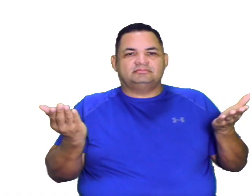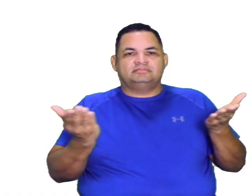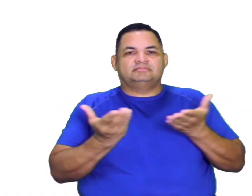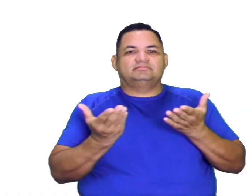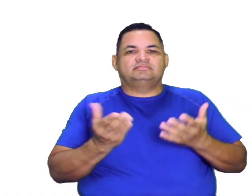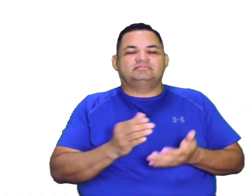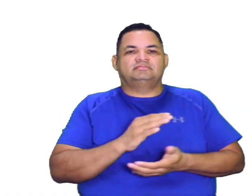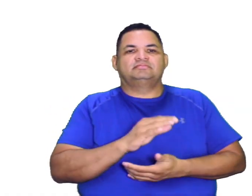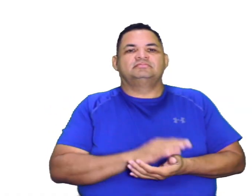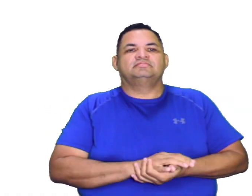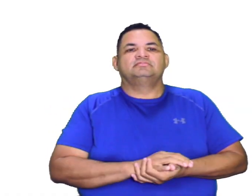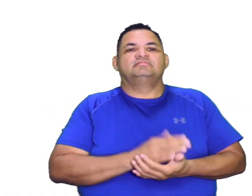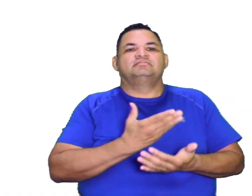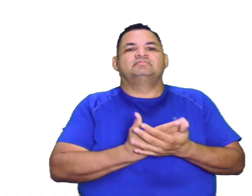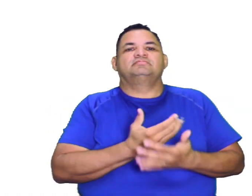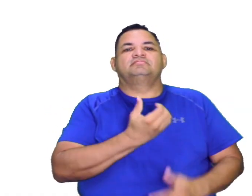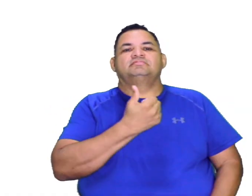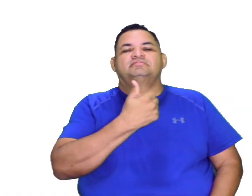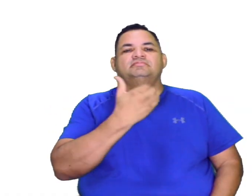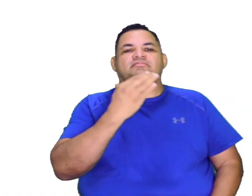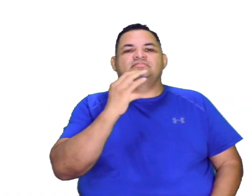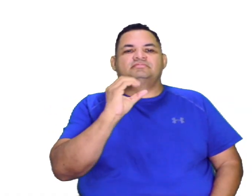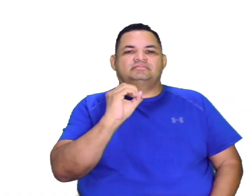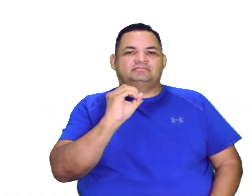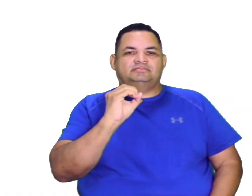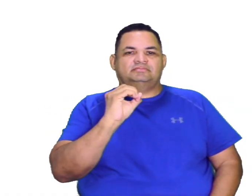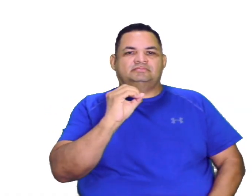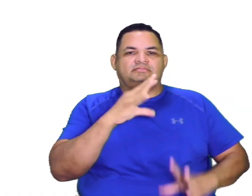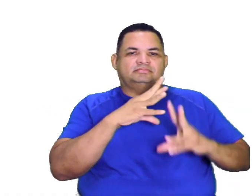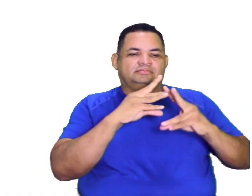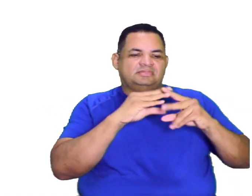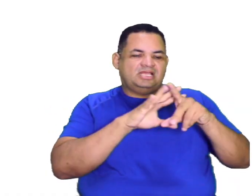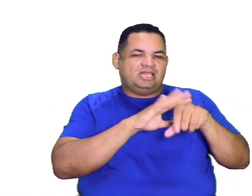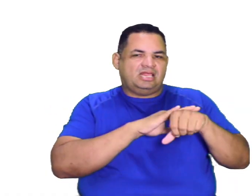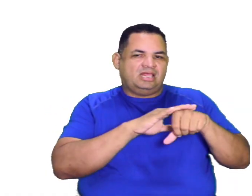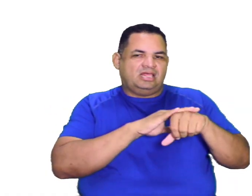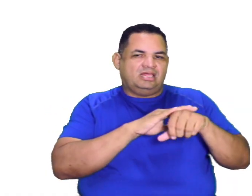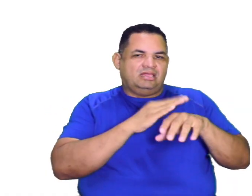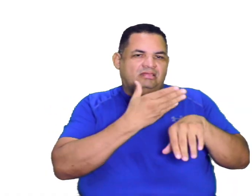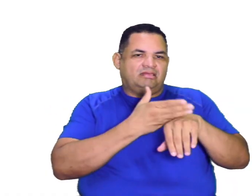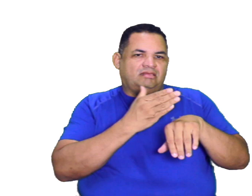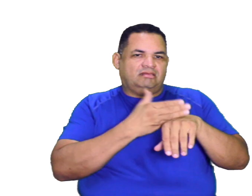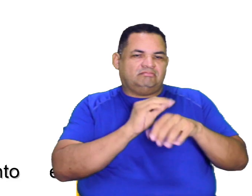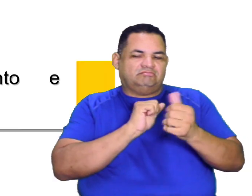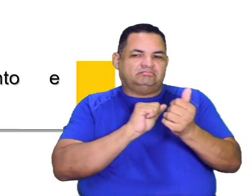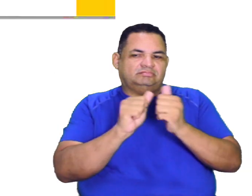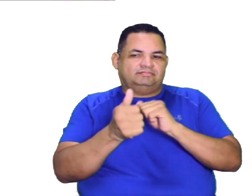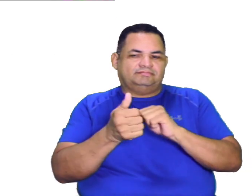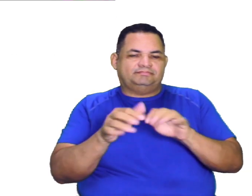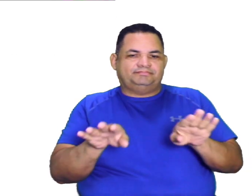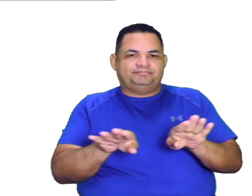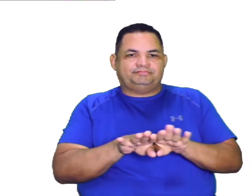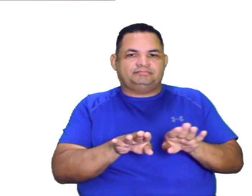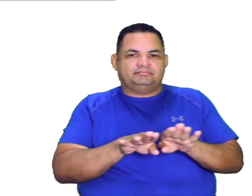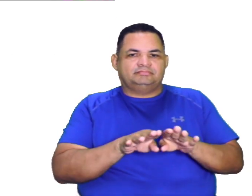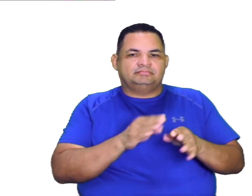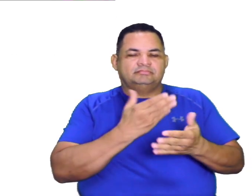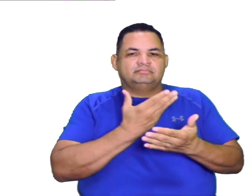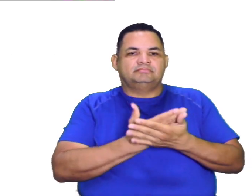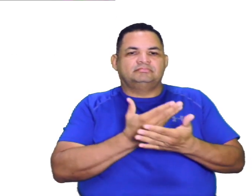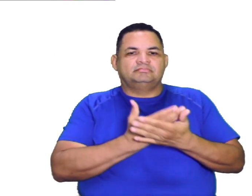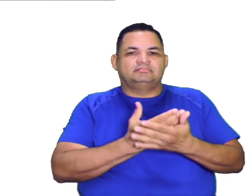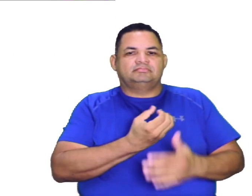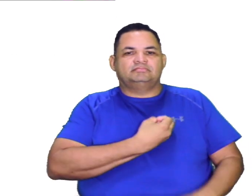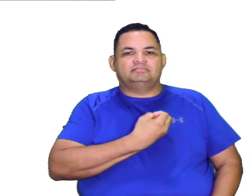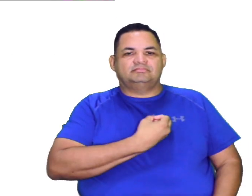Prof. Iris? Eu trago aqui a aula 10 sobre as lesões no exercício e no esporte. Também trago aqui a